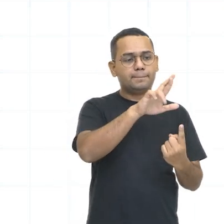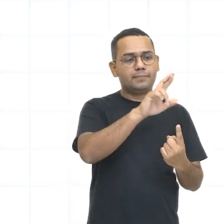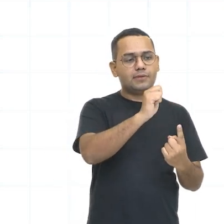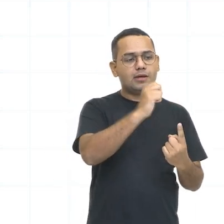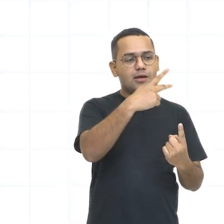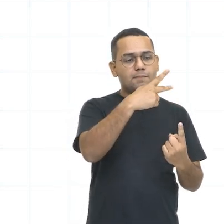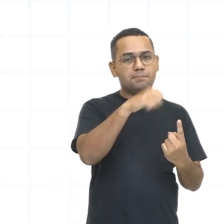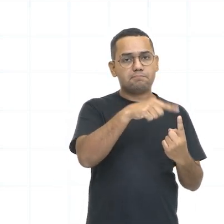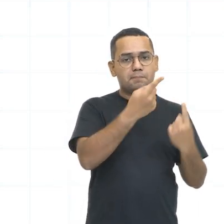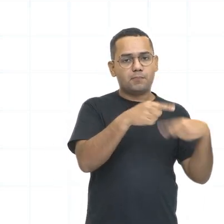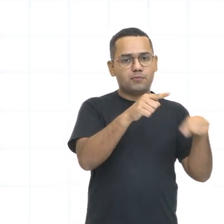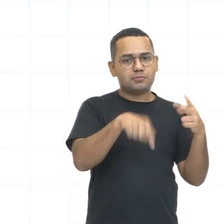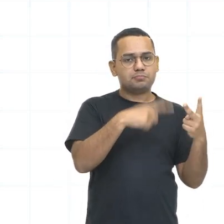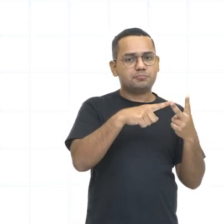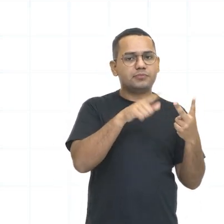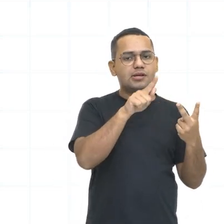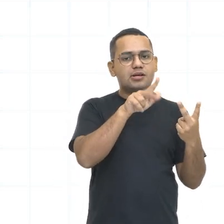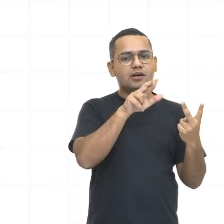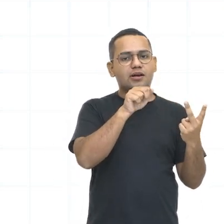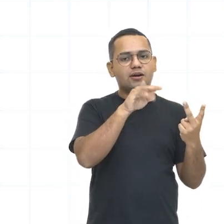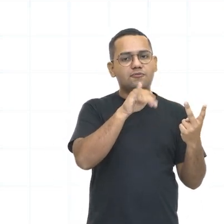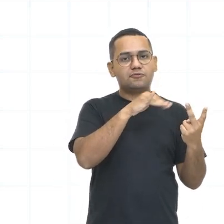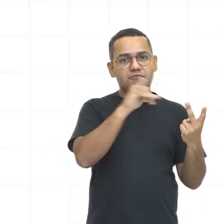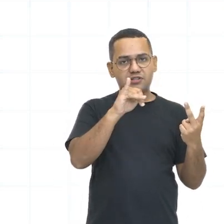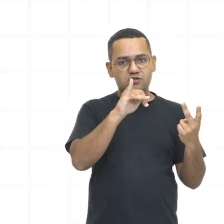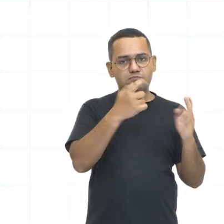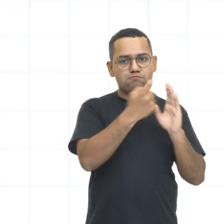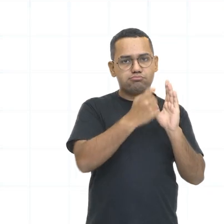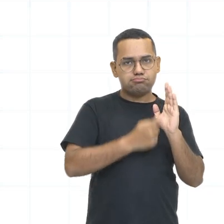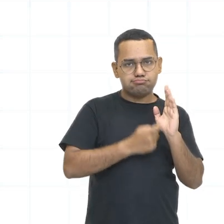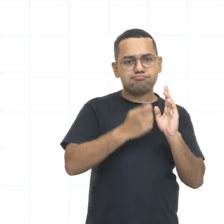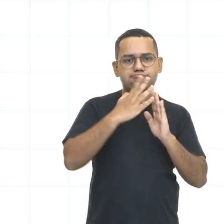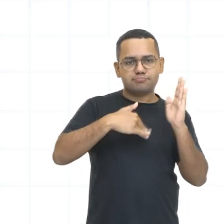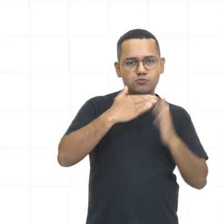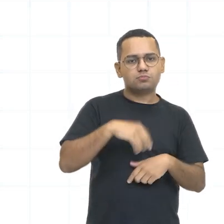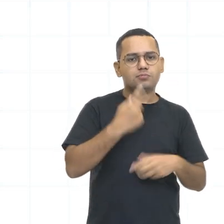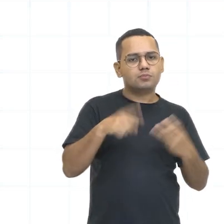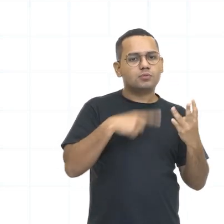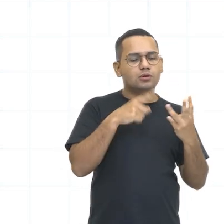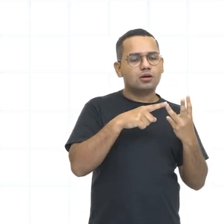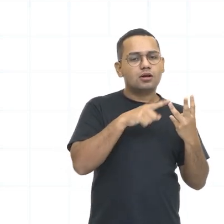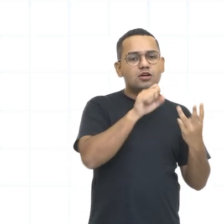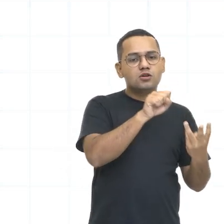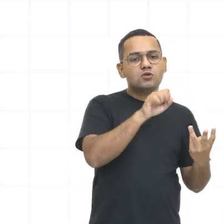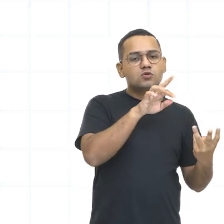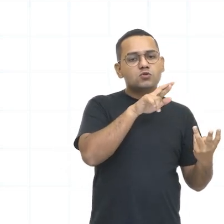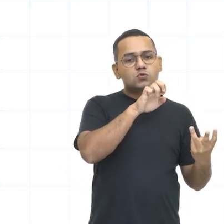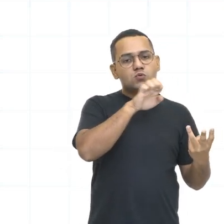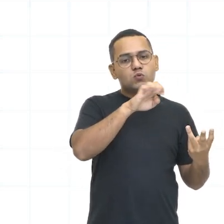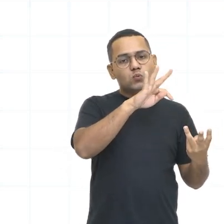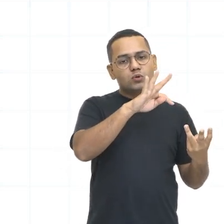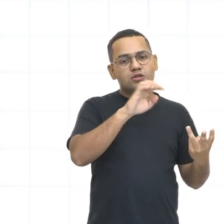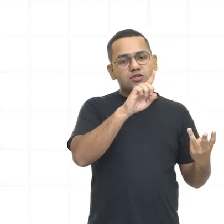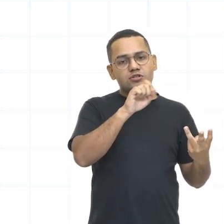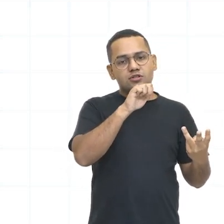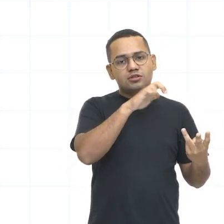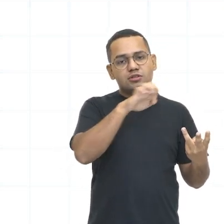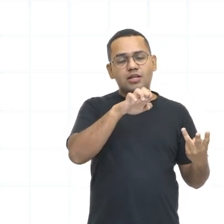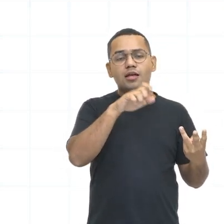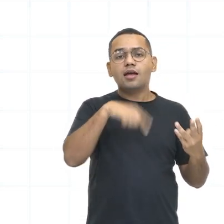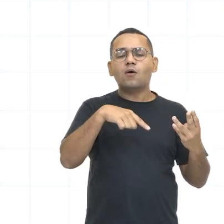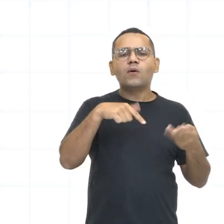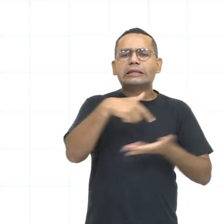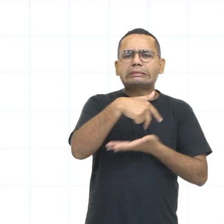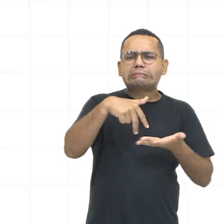seguintes elementos: o rap, que é a música, o grafite, que faz parte das artes plásticas, e a street dance,